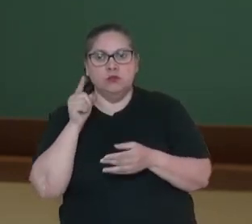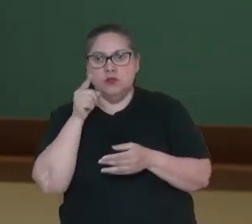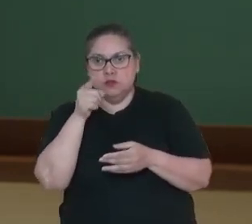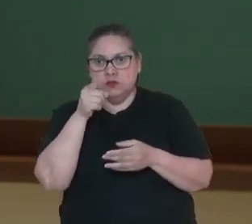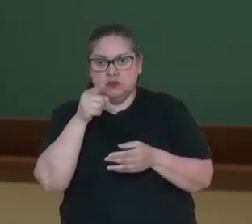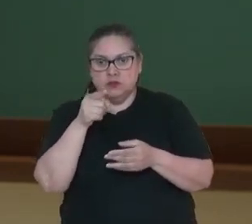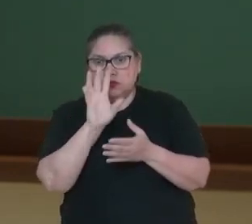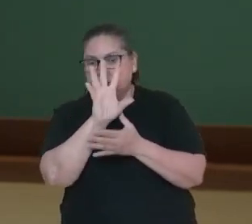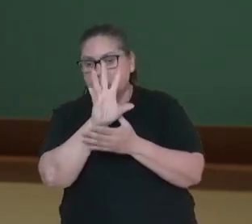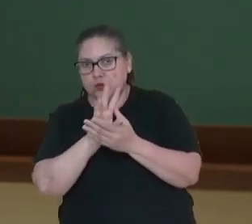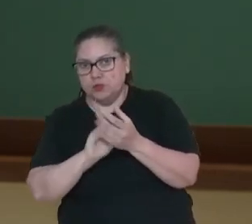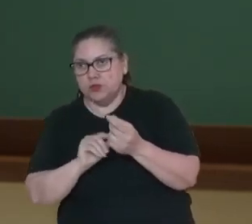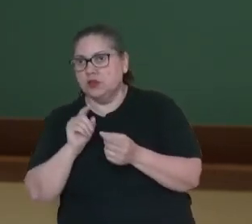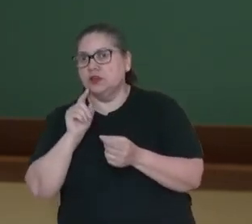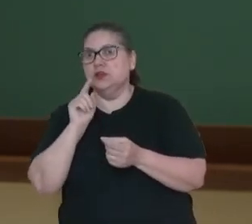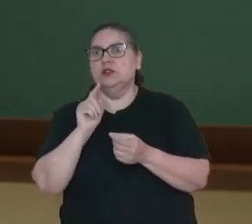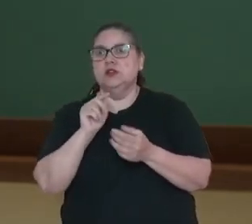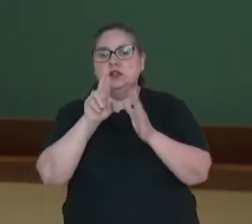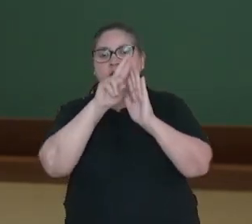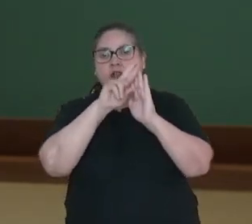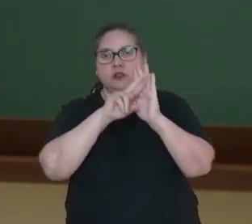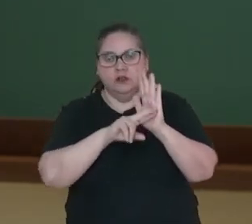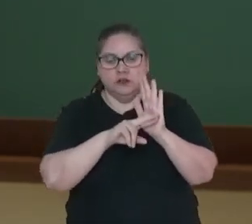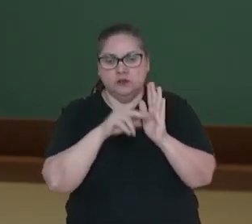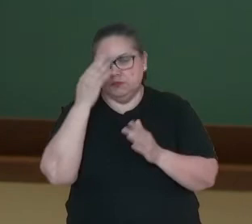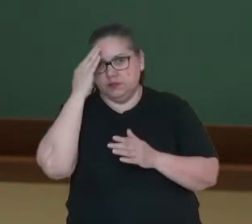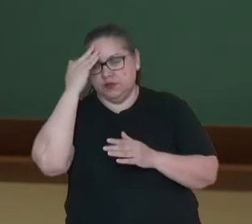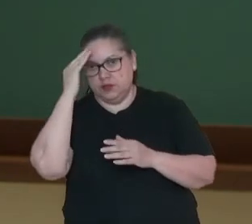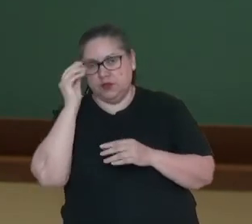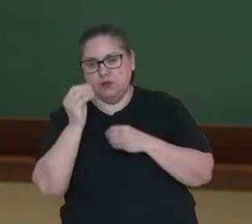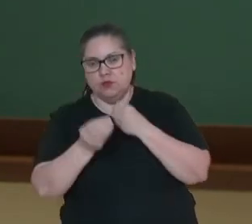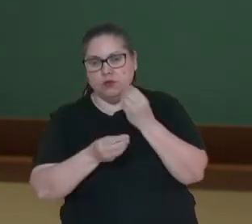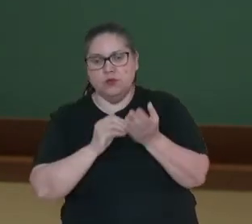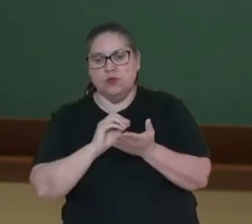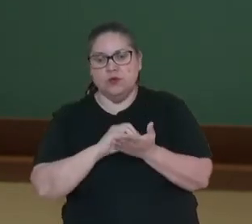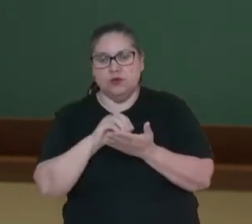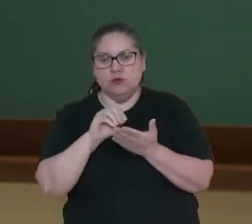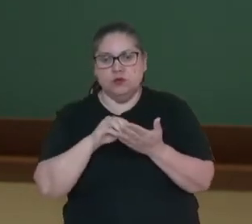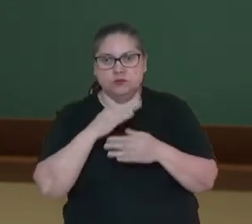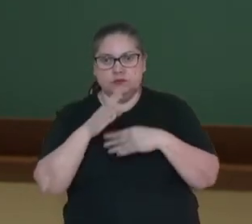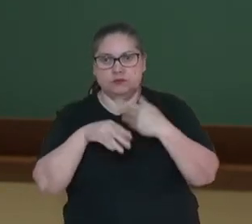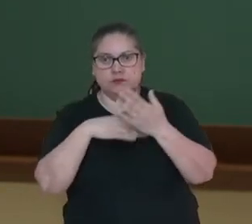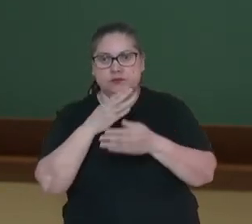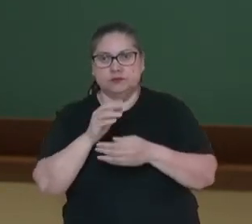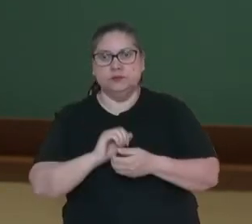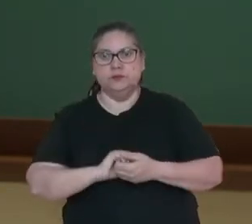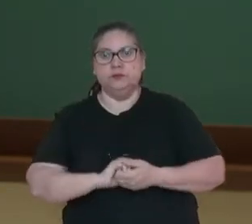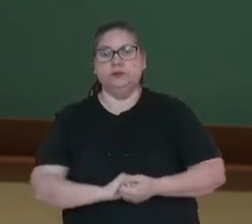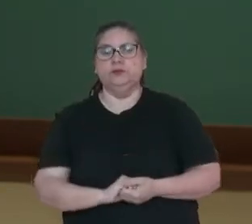vocês copiarem aqui as regras para entender como que o jogo vai se desenvolver.